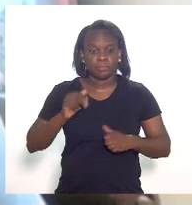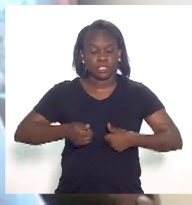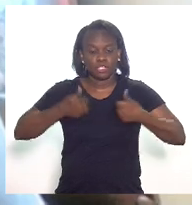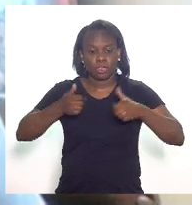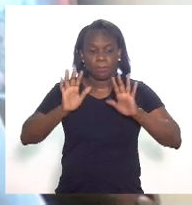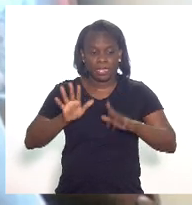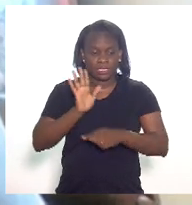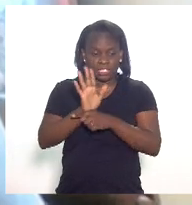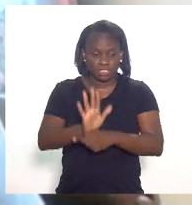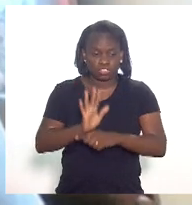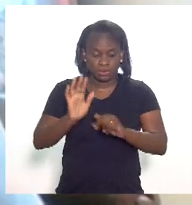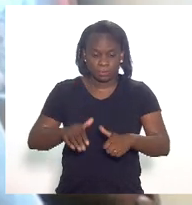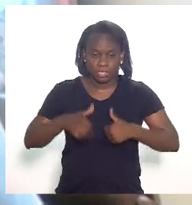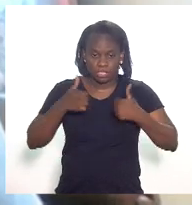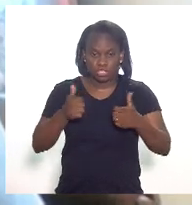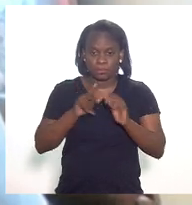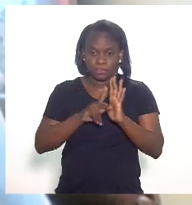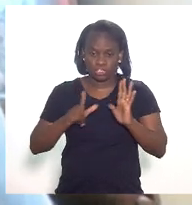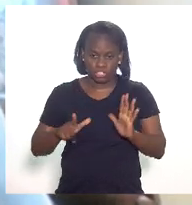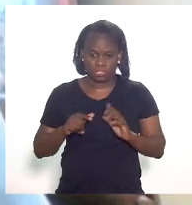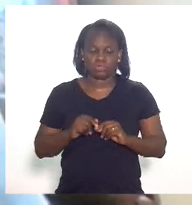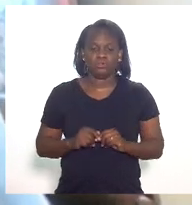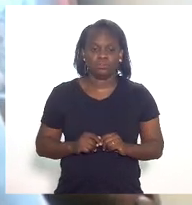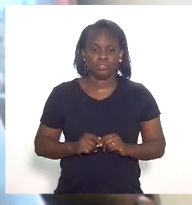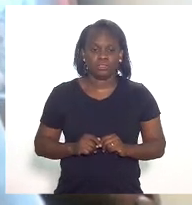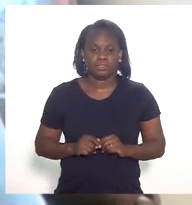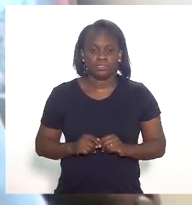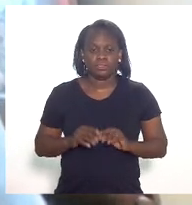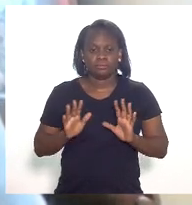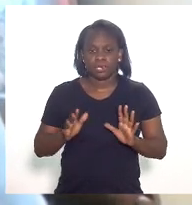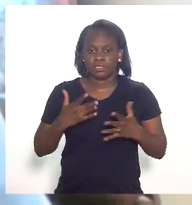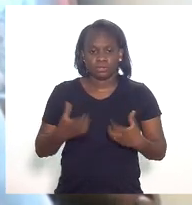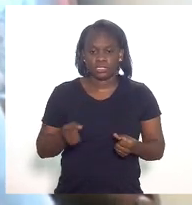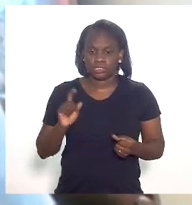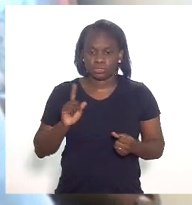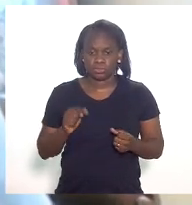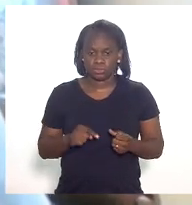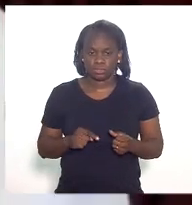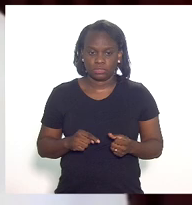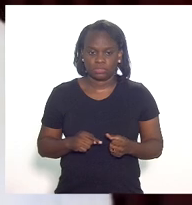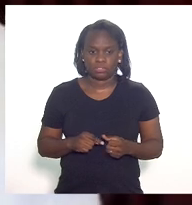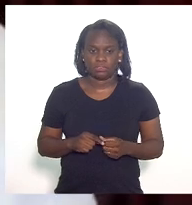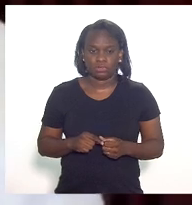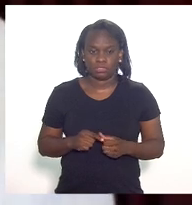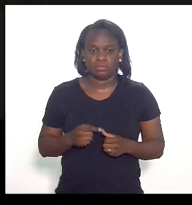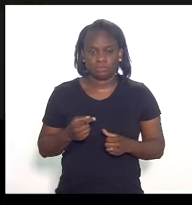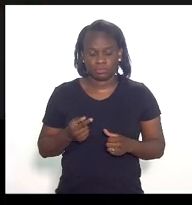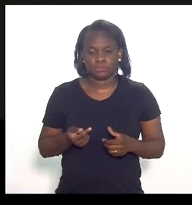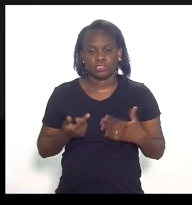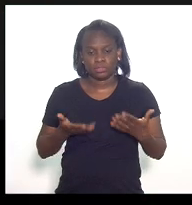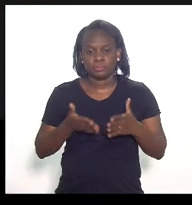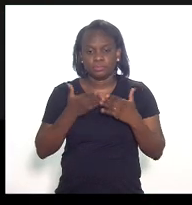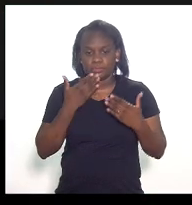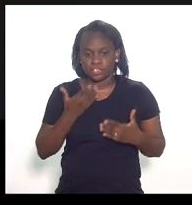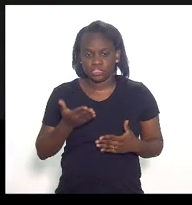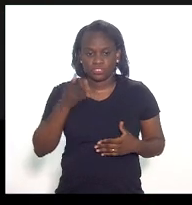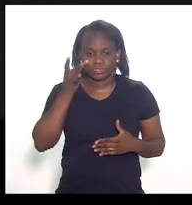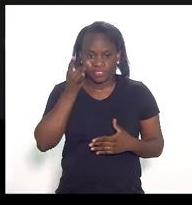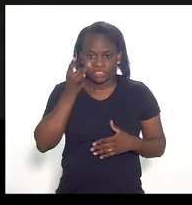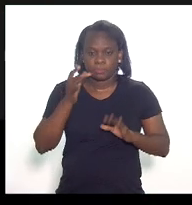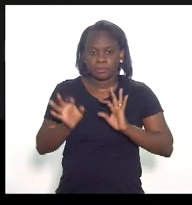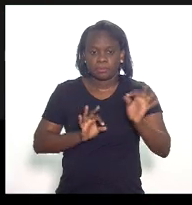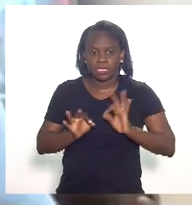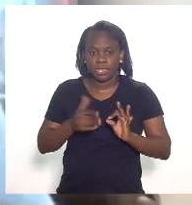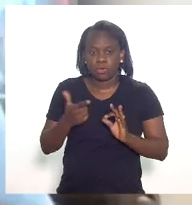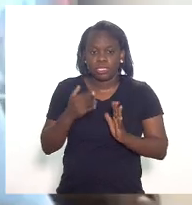ela melhora o projeto. Sim. Ela não foi acatada. Pedido de vista, então. Eu pedir vista para produzir talvez